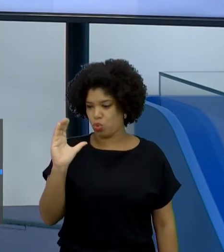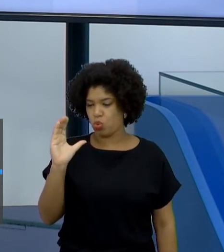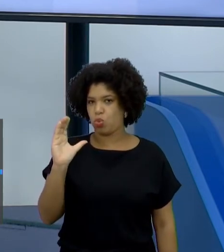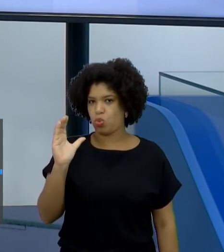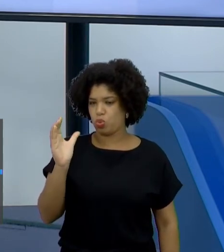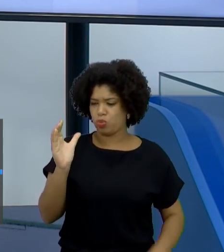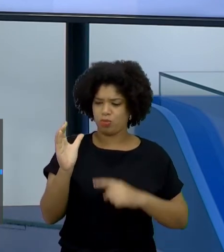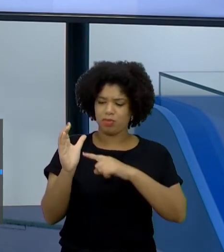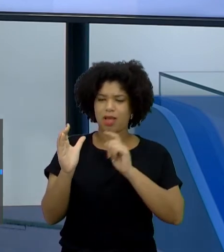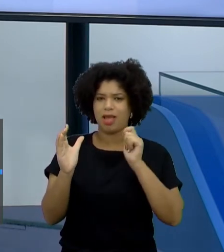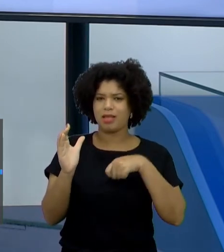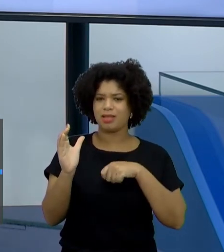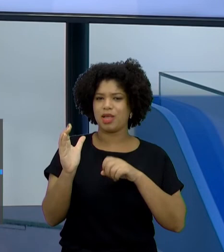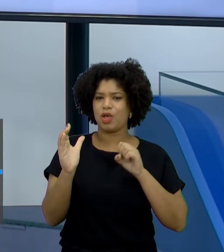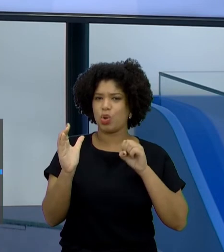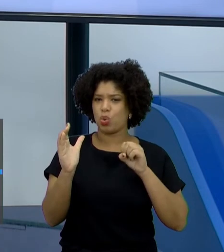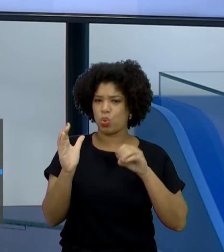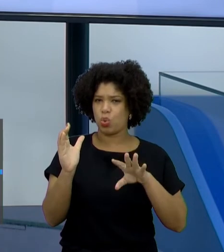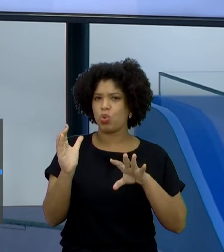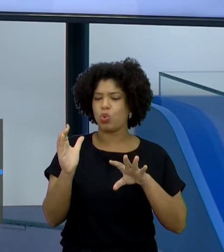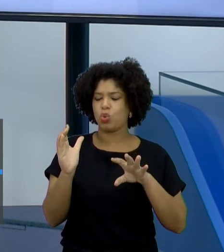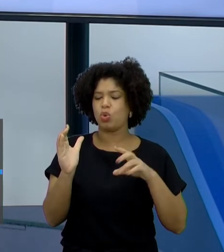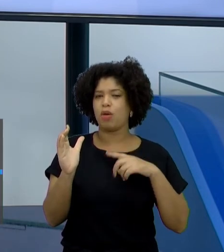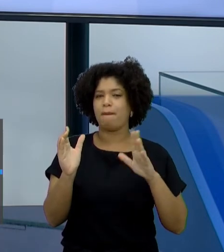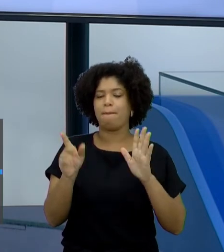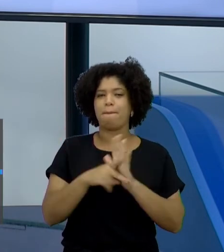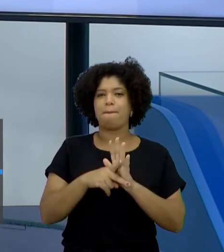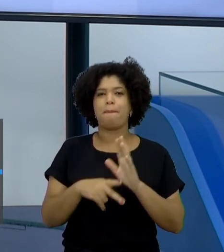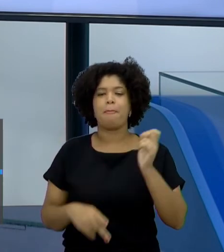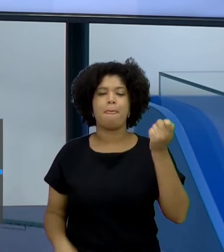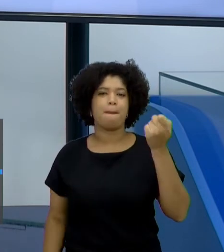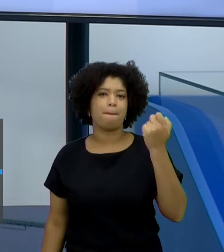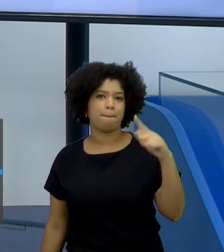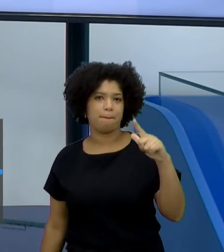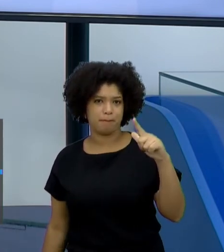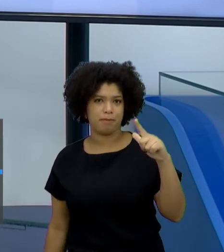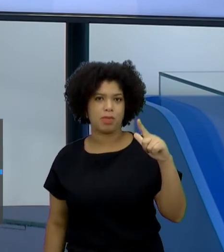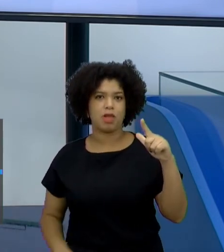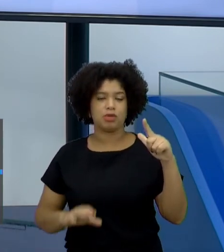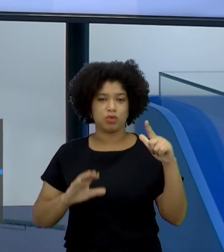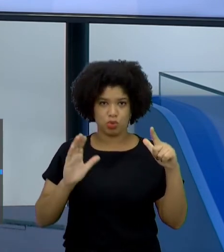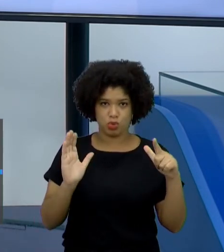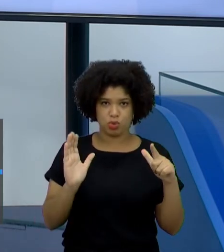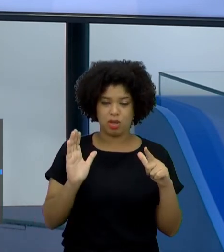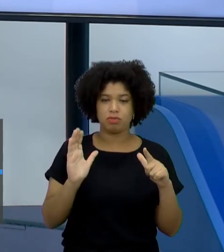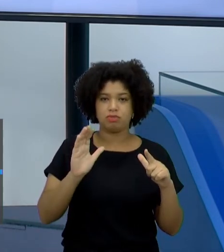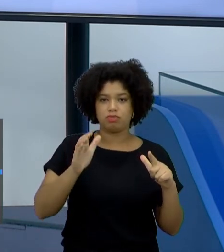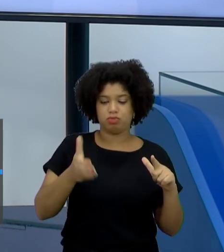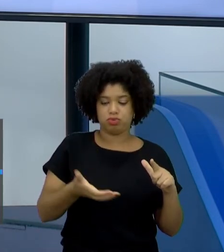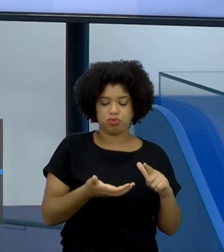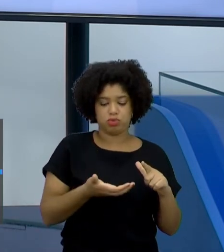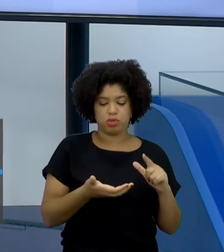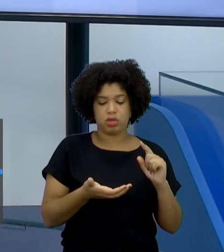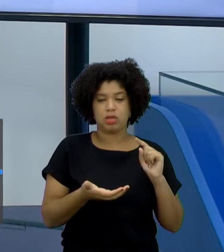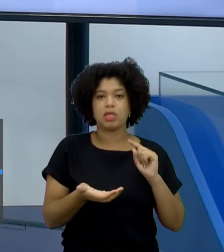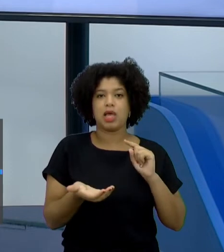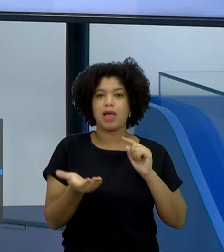as luzes solares, os raios solares, para um determinado ponto, uma vez que